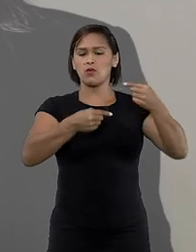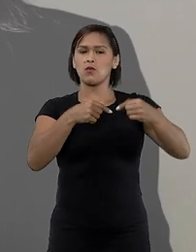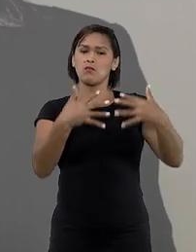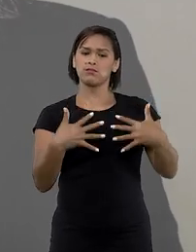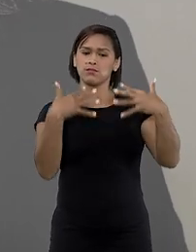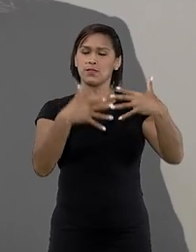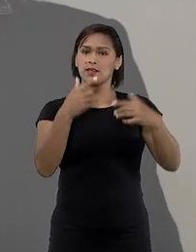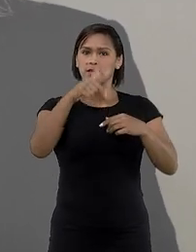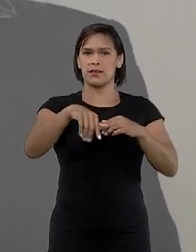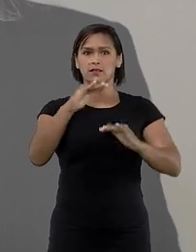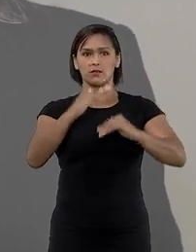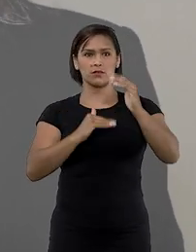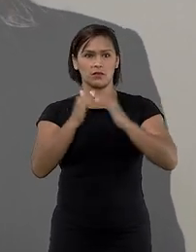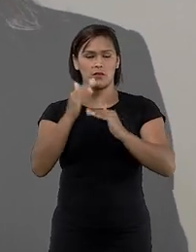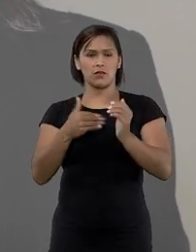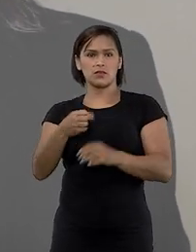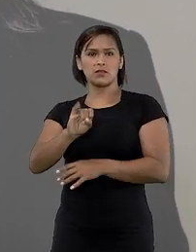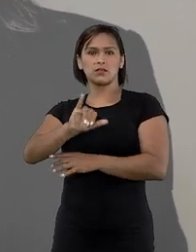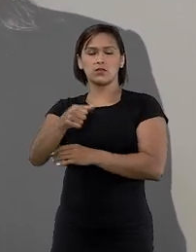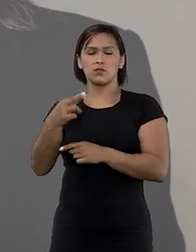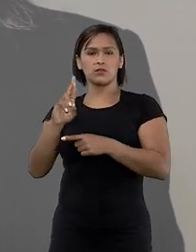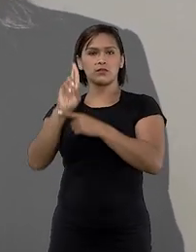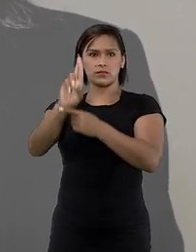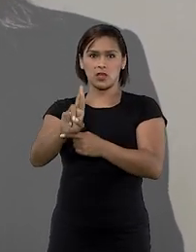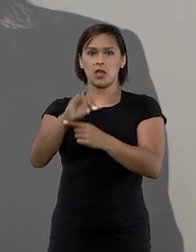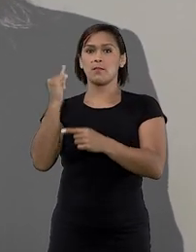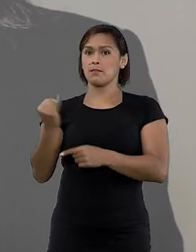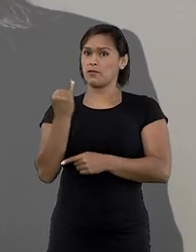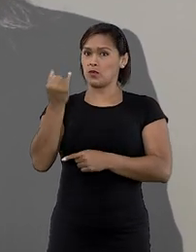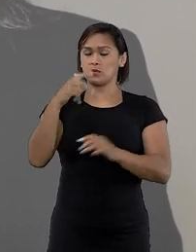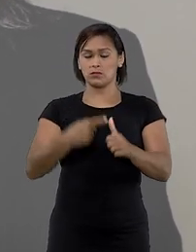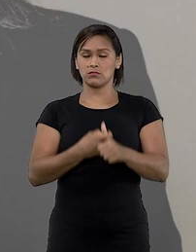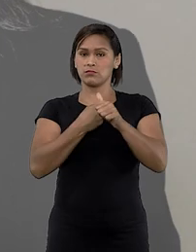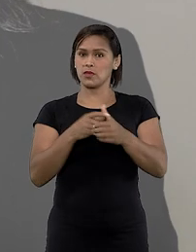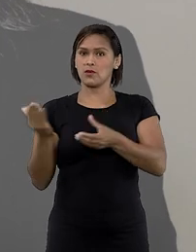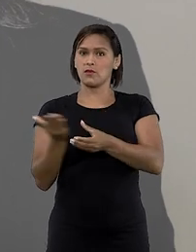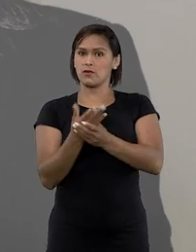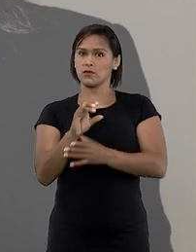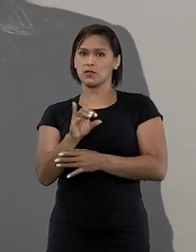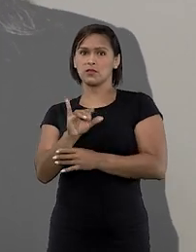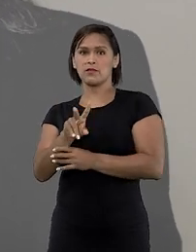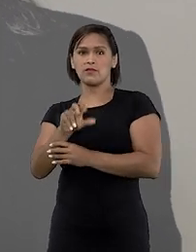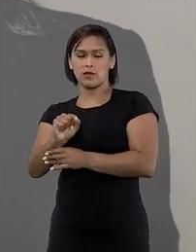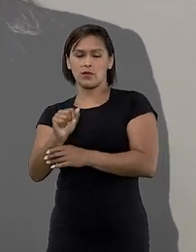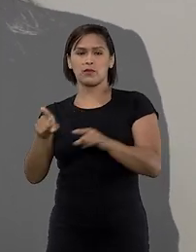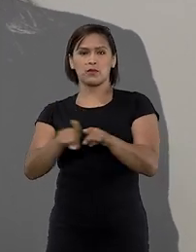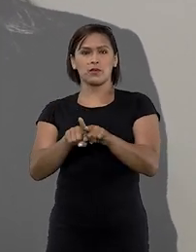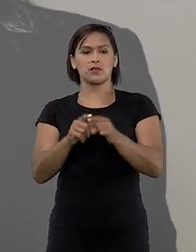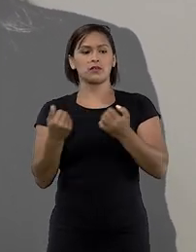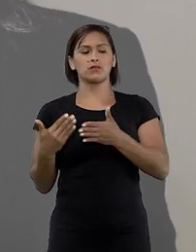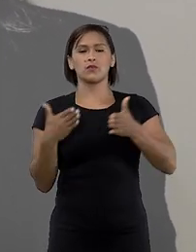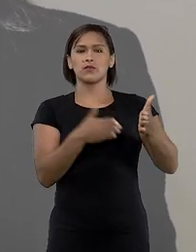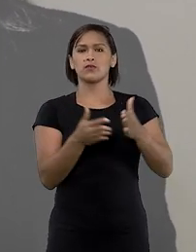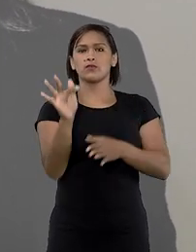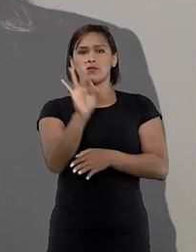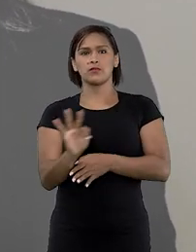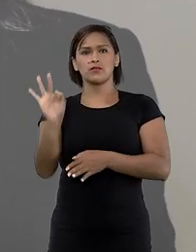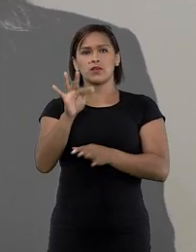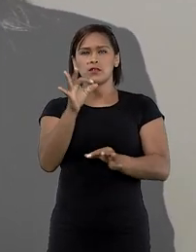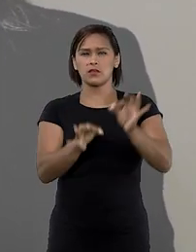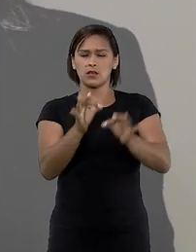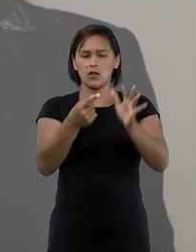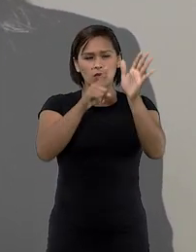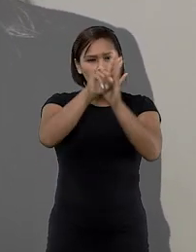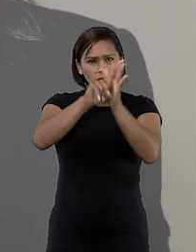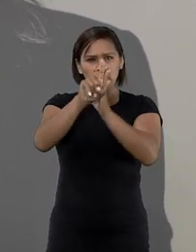no STJ, o relator considerou prudente a suspensão da ação civil pública e a designação da Justiça Federal para apreciar